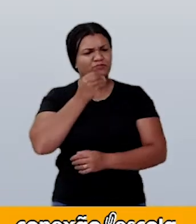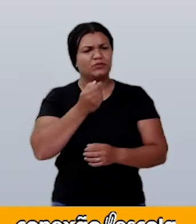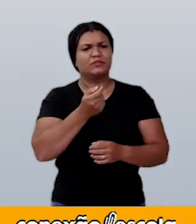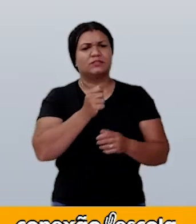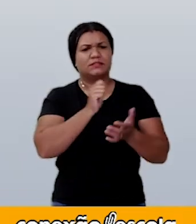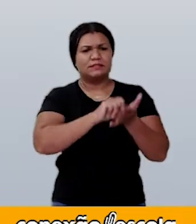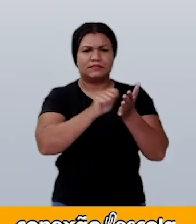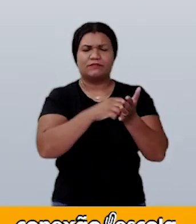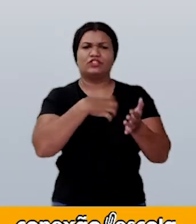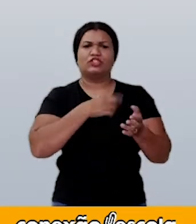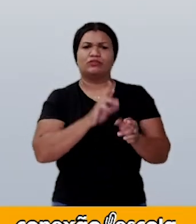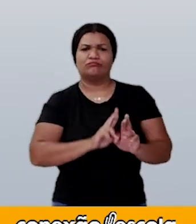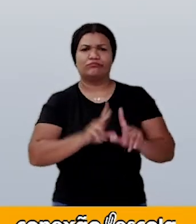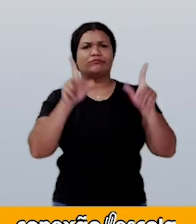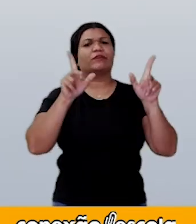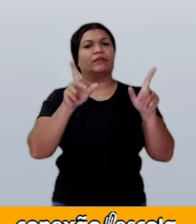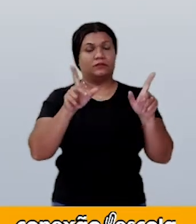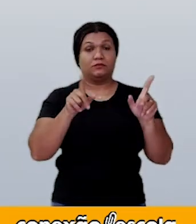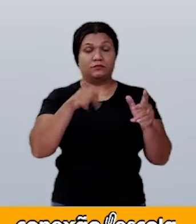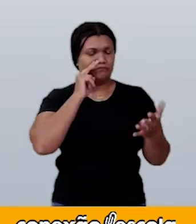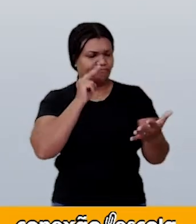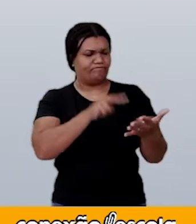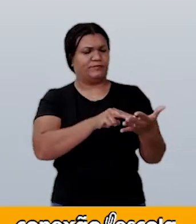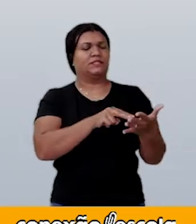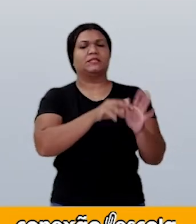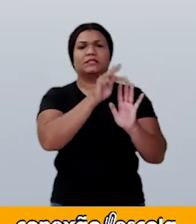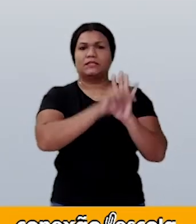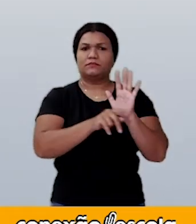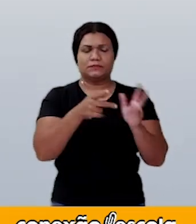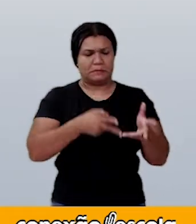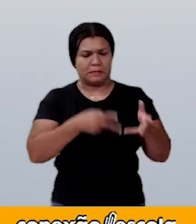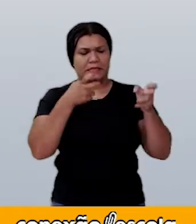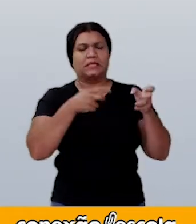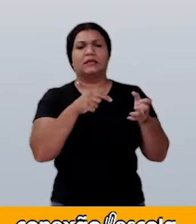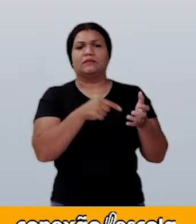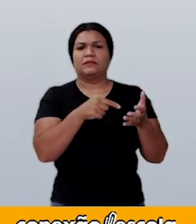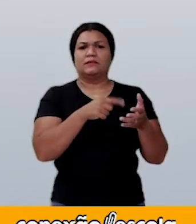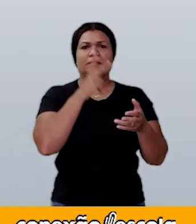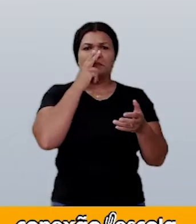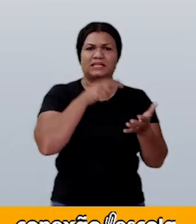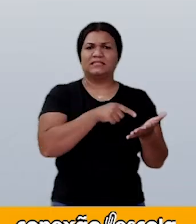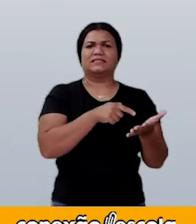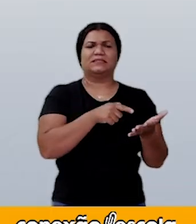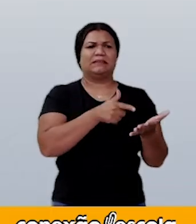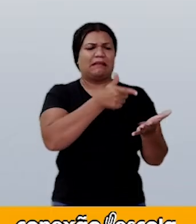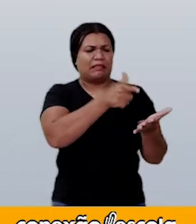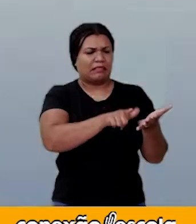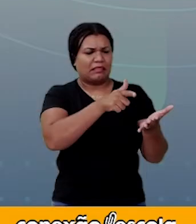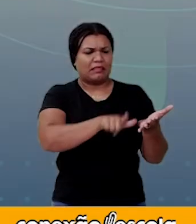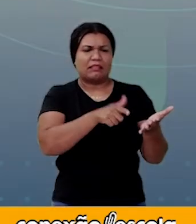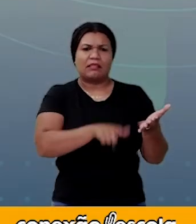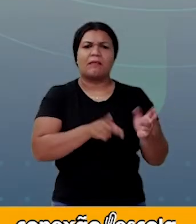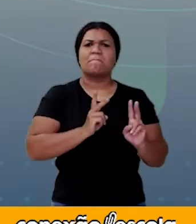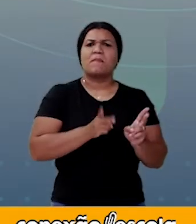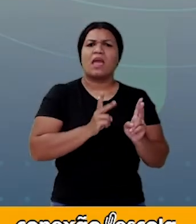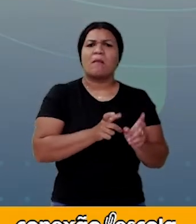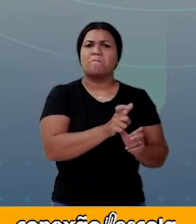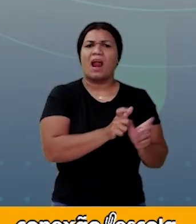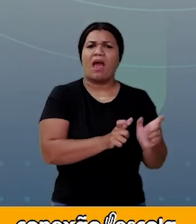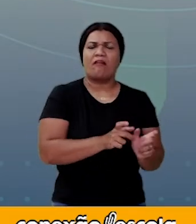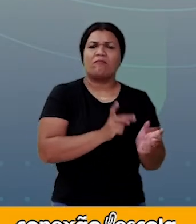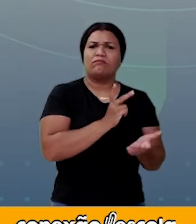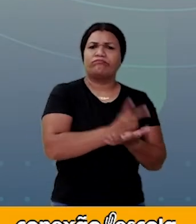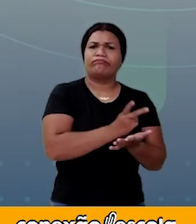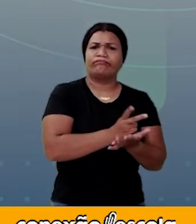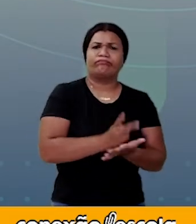forma? Ao se deparar com esses textos, você percebe neles muitas repetições, por exemplo?